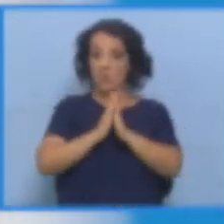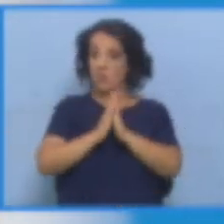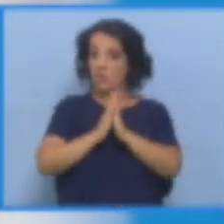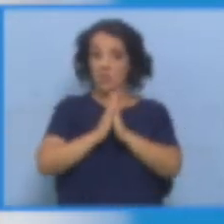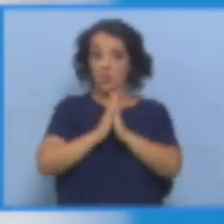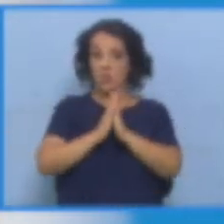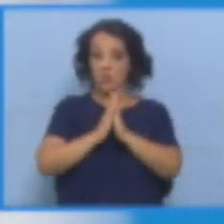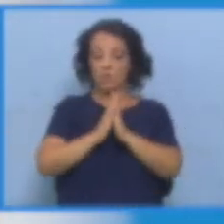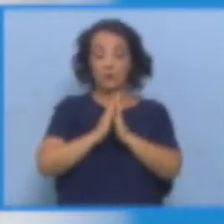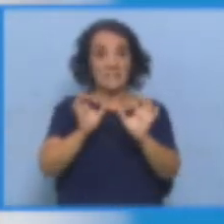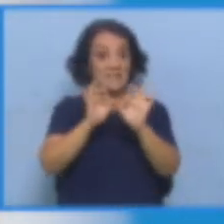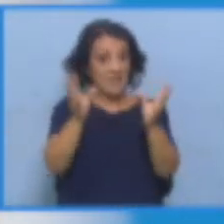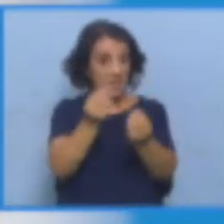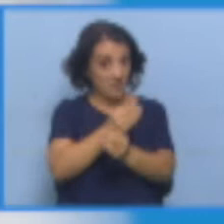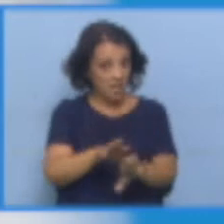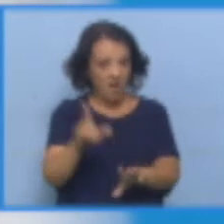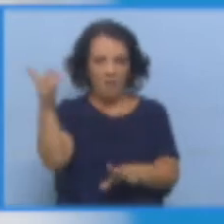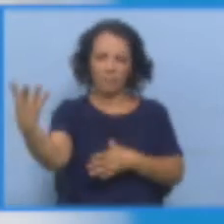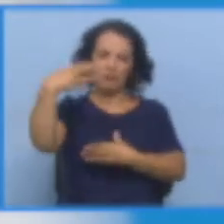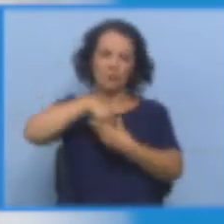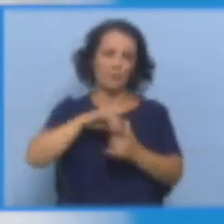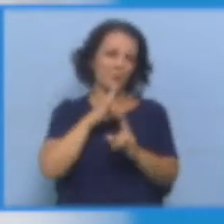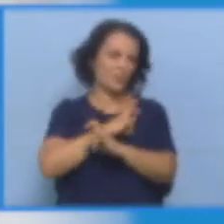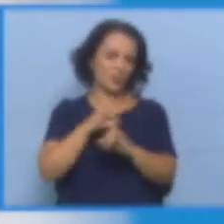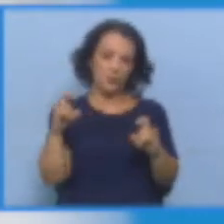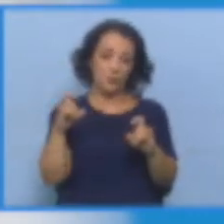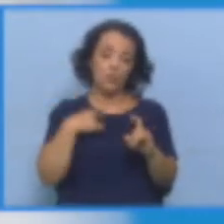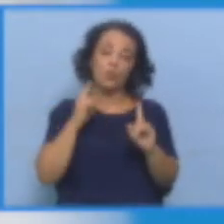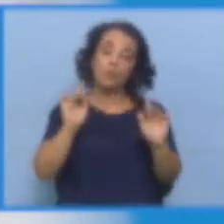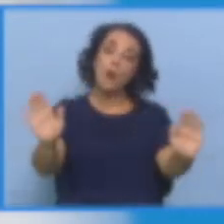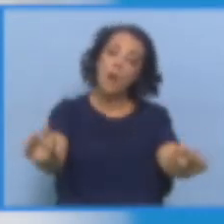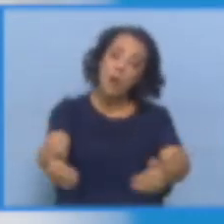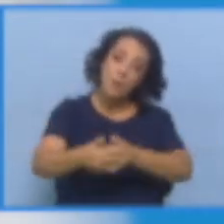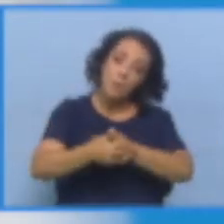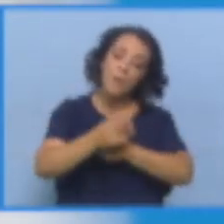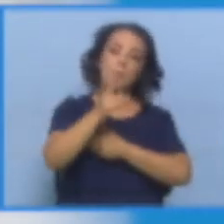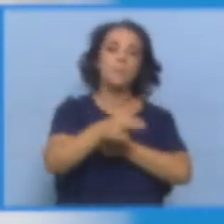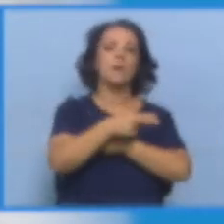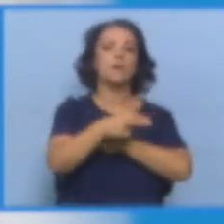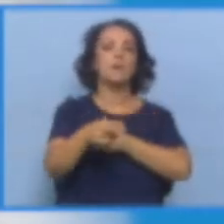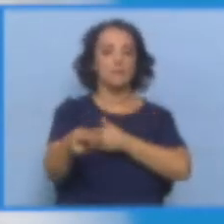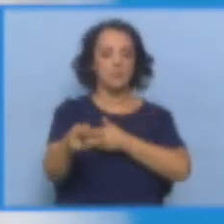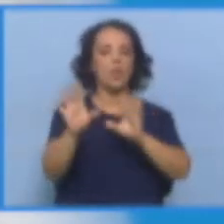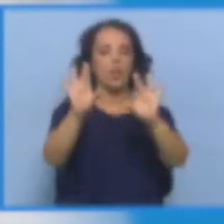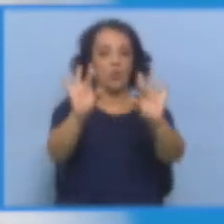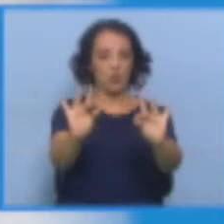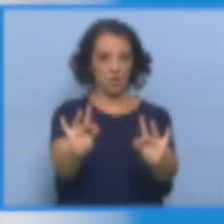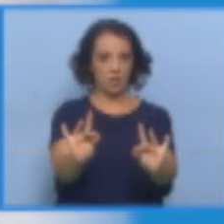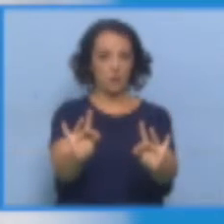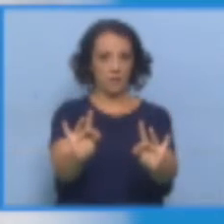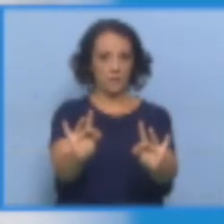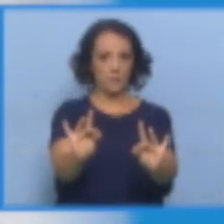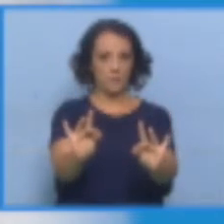nele. E abraçando-as, começou a abençoá-las, impondo as mãos sobre elas.